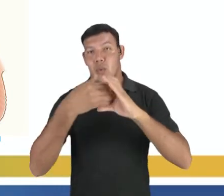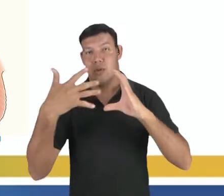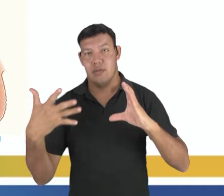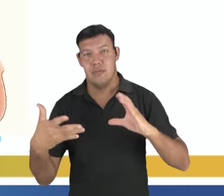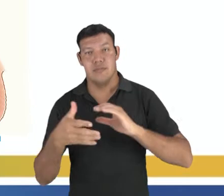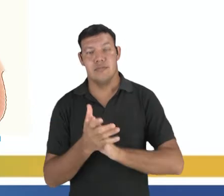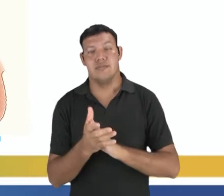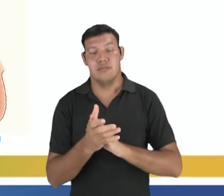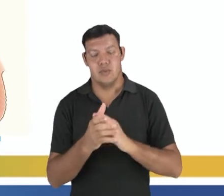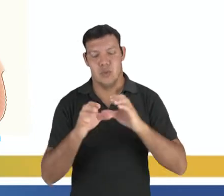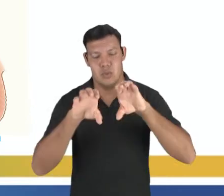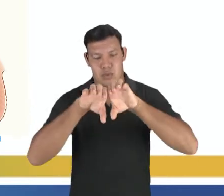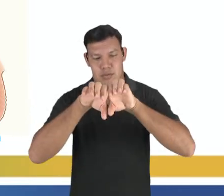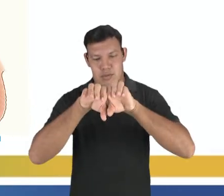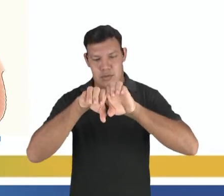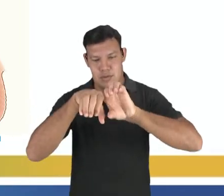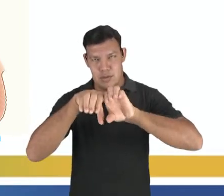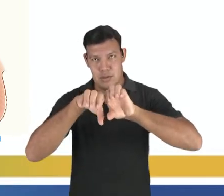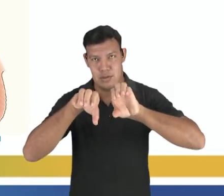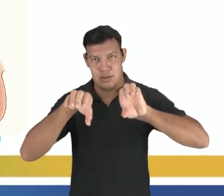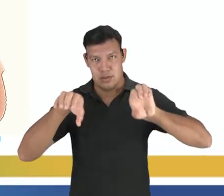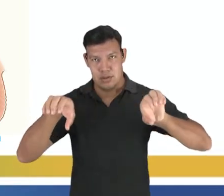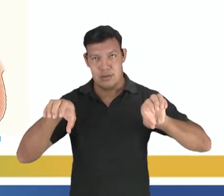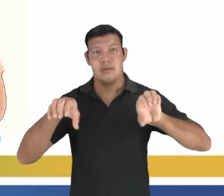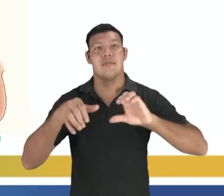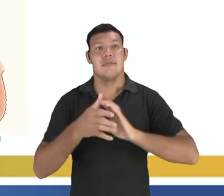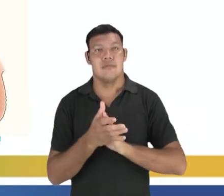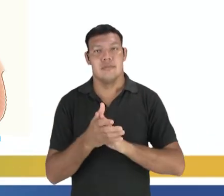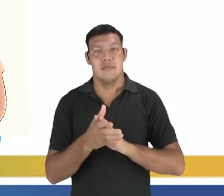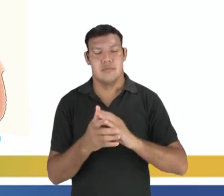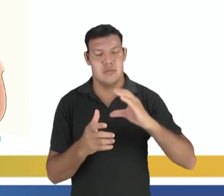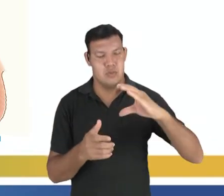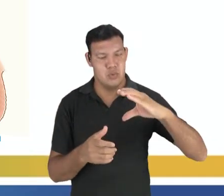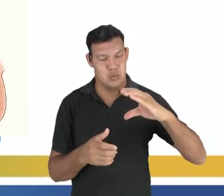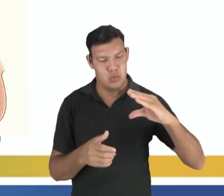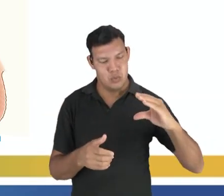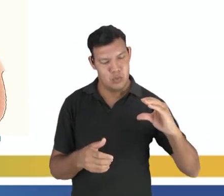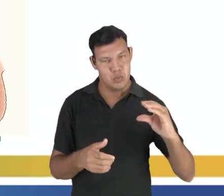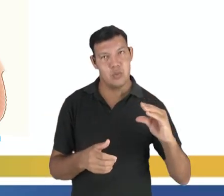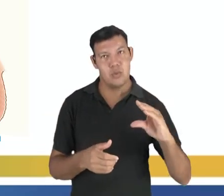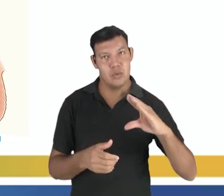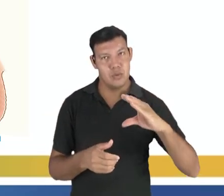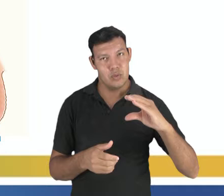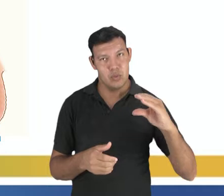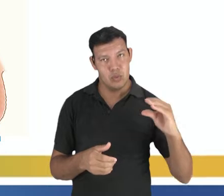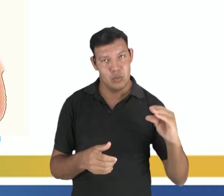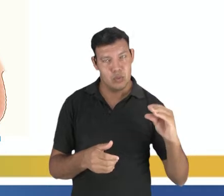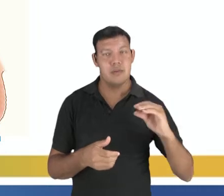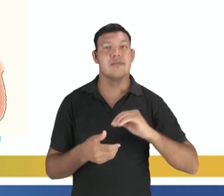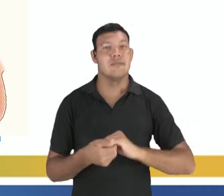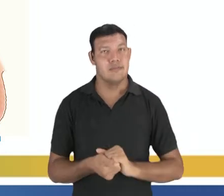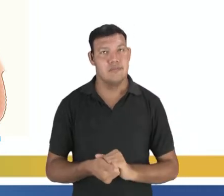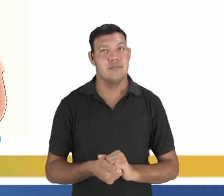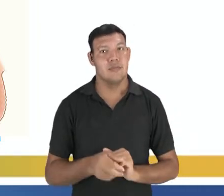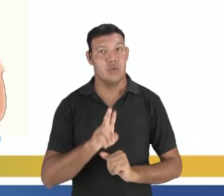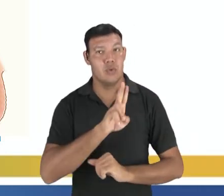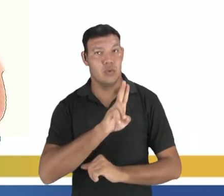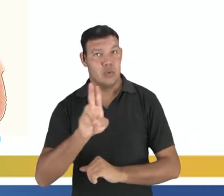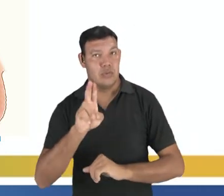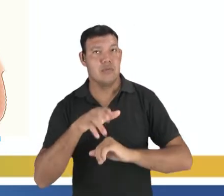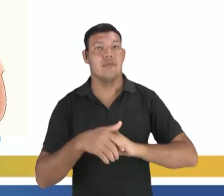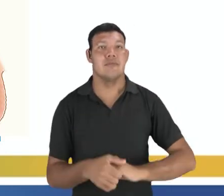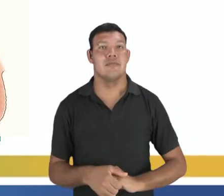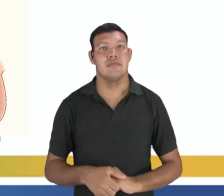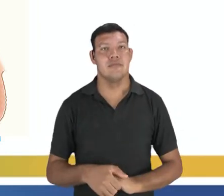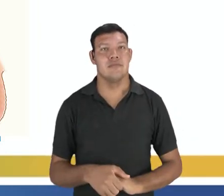órgão cilíndrico que tem uma porção dilatada e que essa porção dilatada ela recebe um nome. E